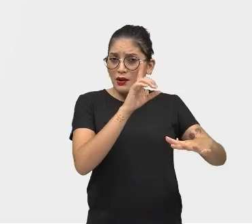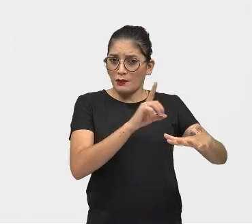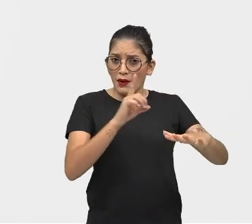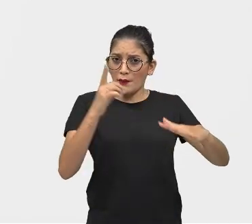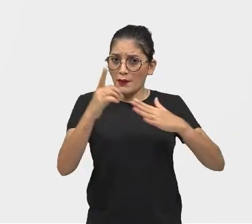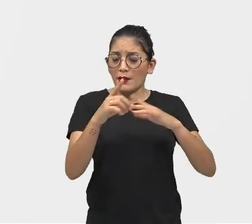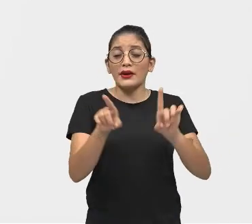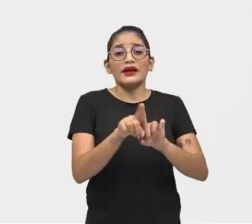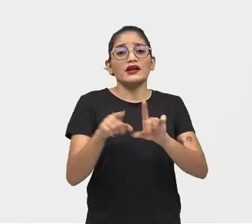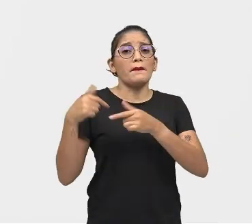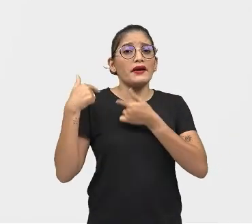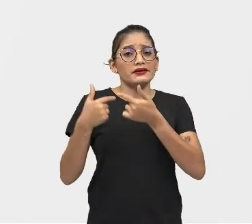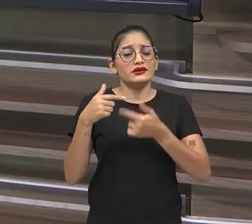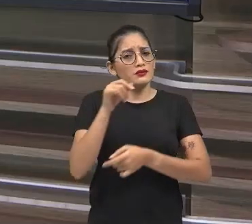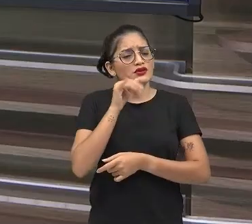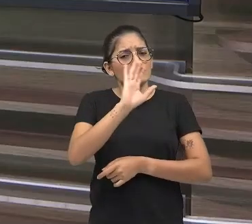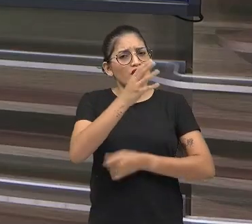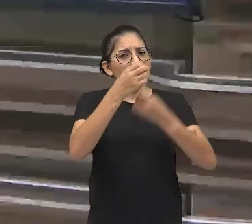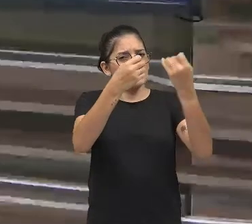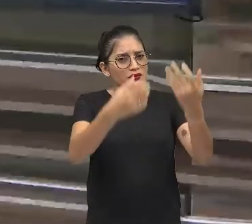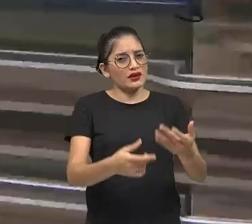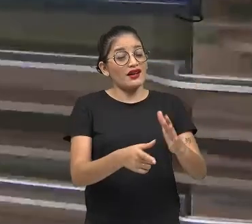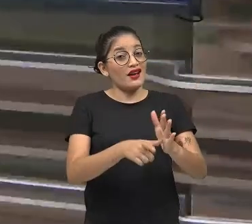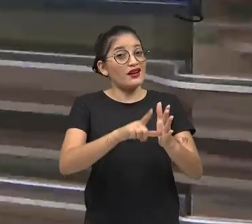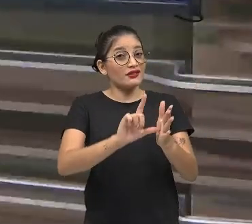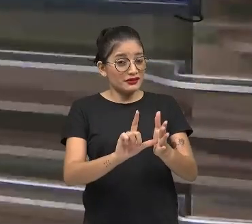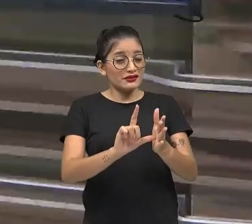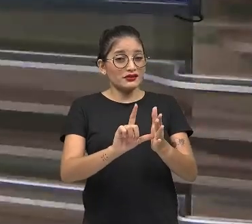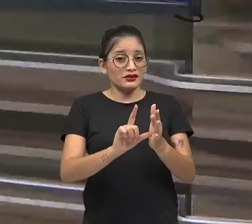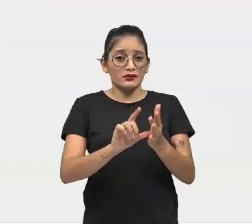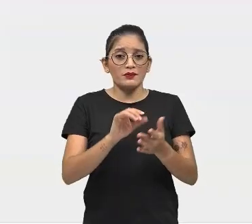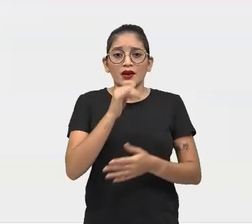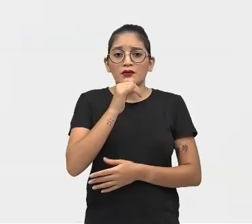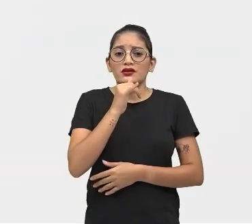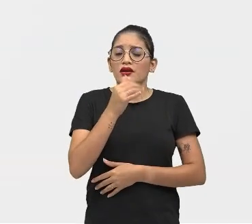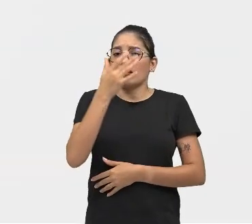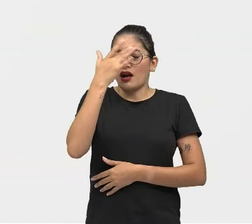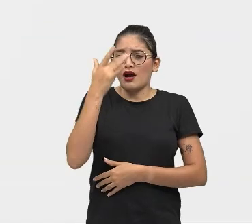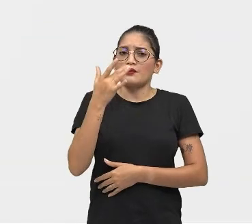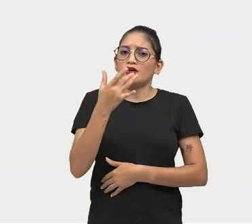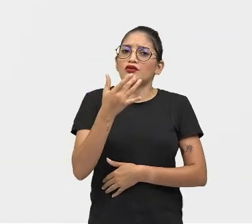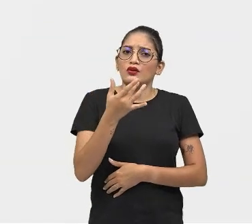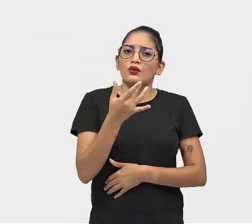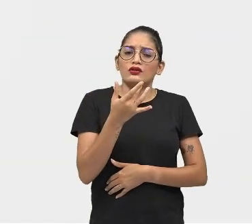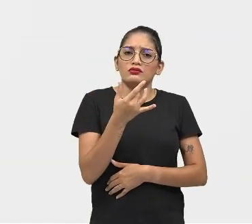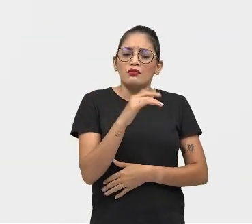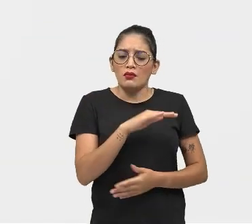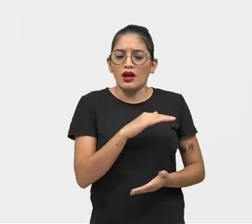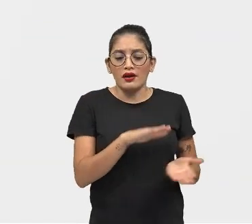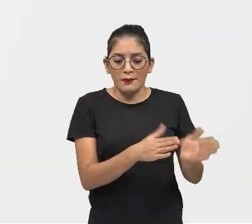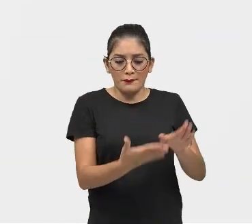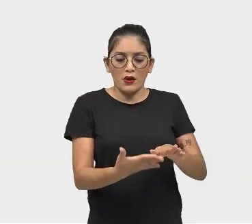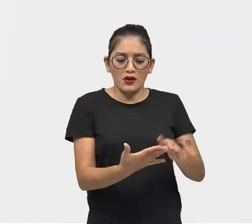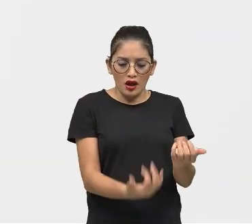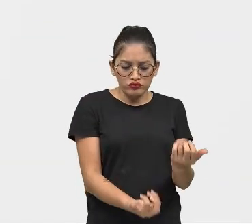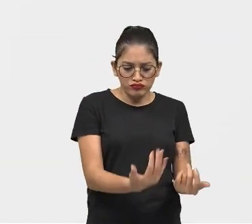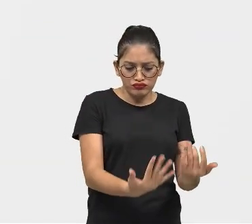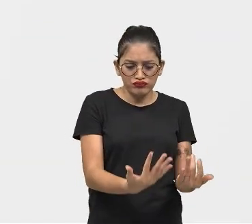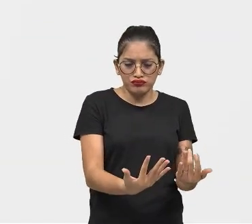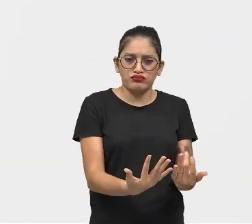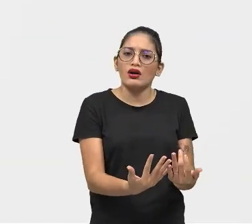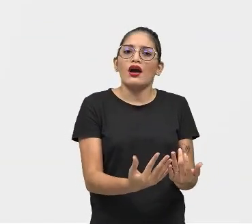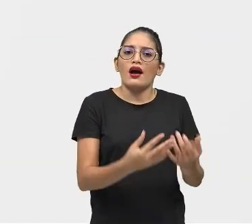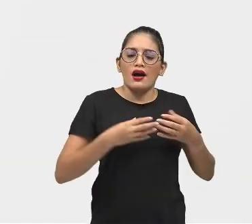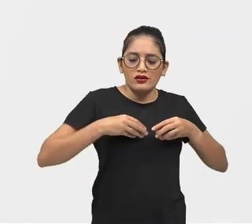as tradições deles, como nós já falamos anteriormente, a pessoa cremada no rio. Podemos